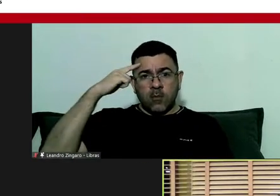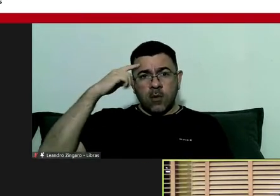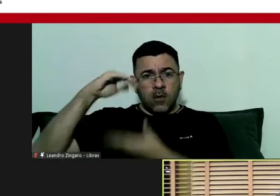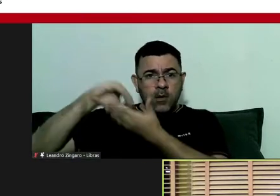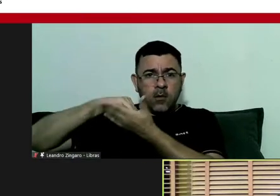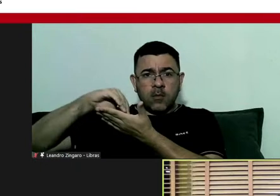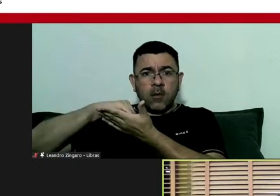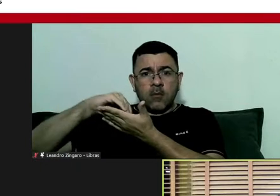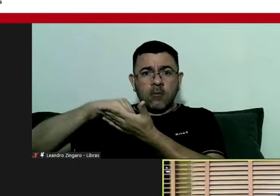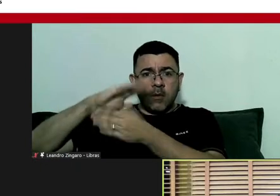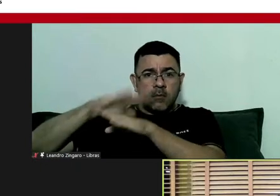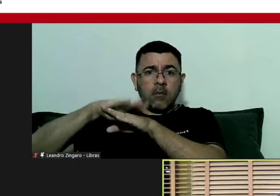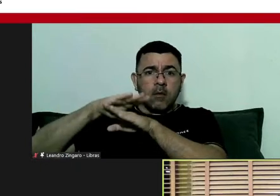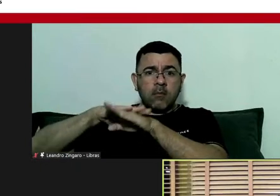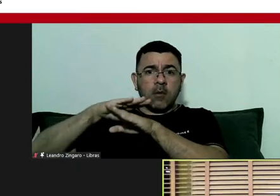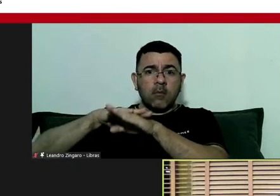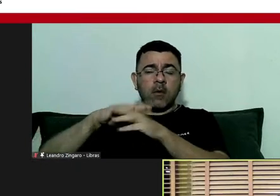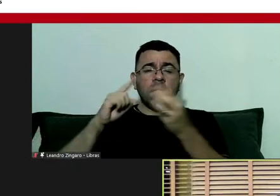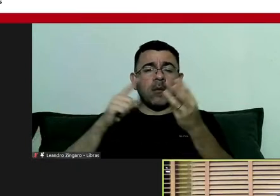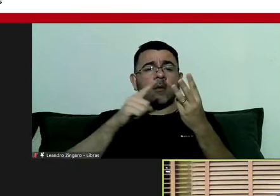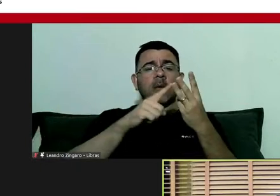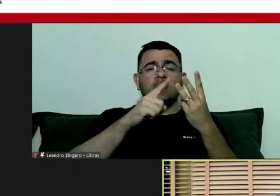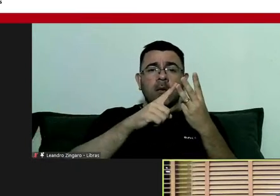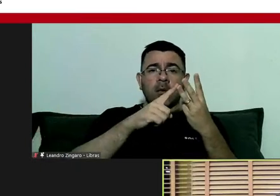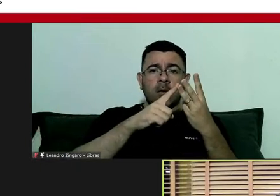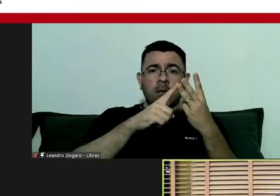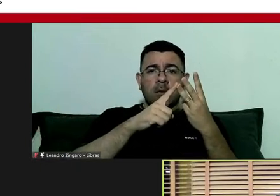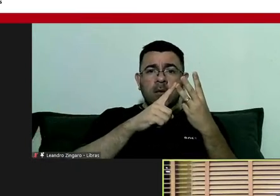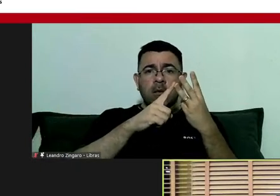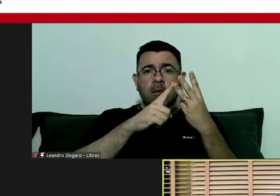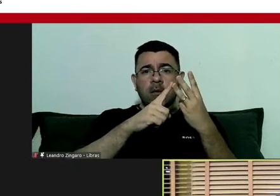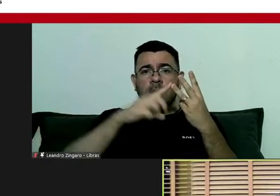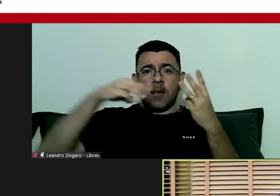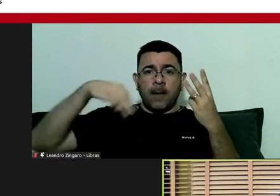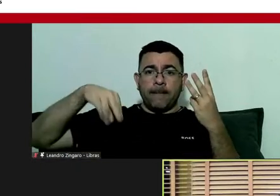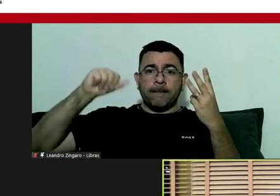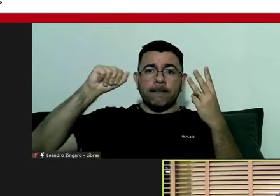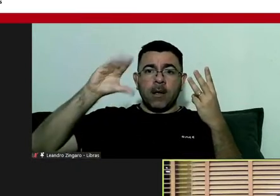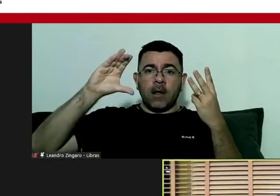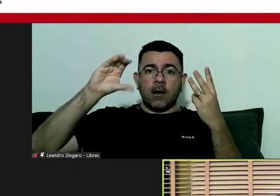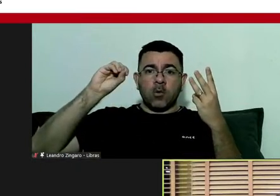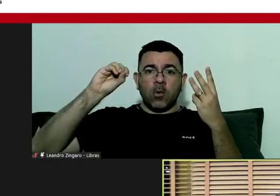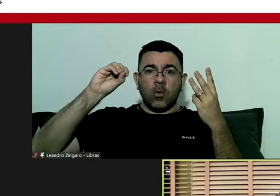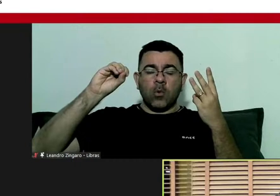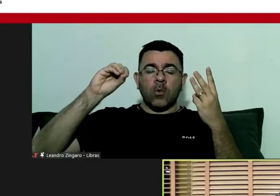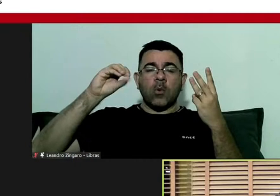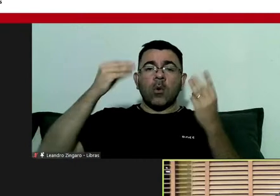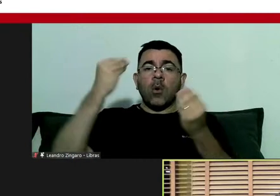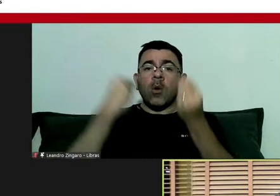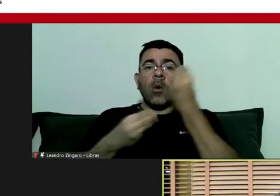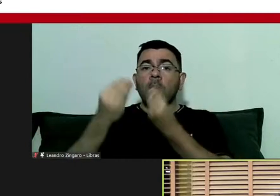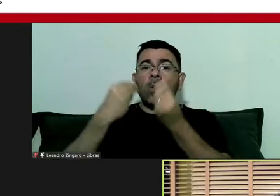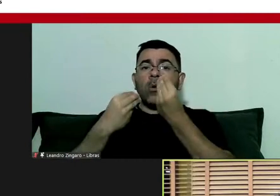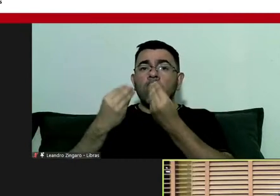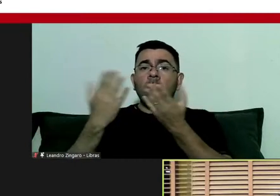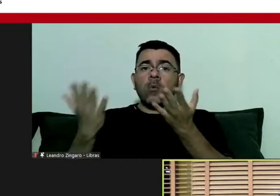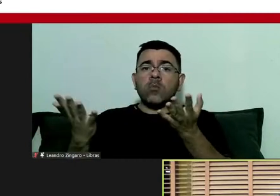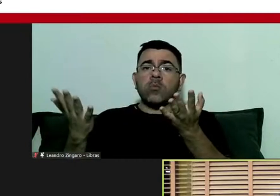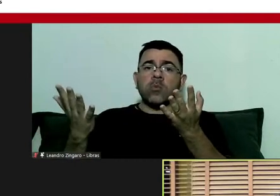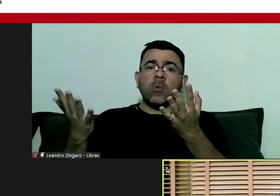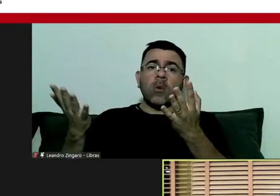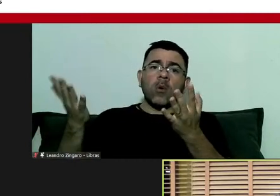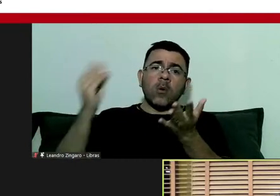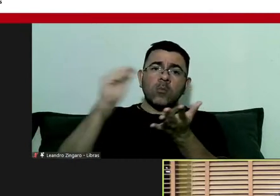prática aí vamos pra última desse bloco Marco Aurélio Magalhães como incluir no nosso programa de